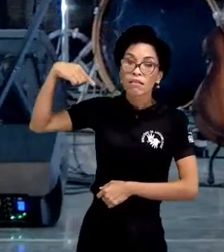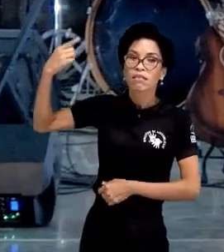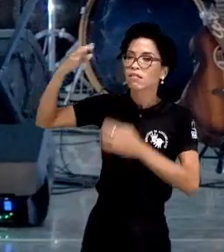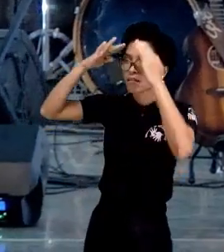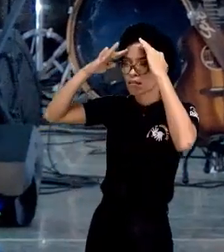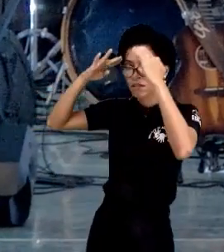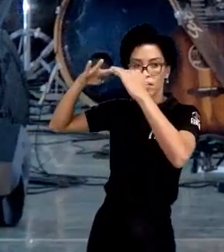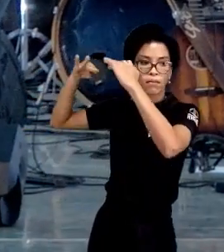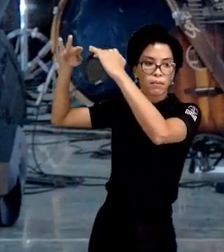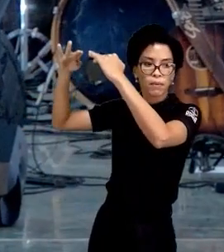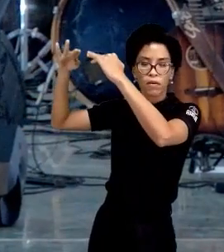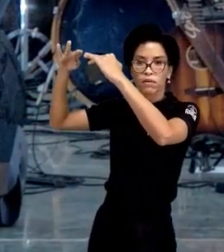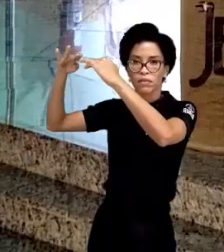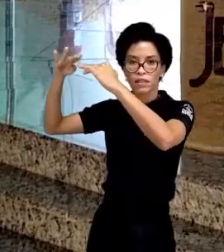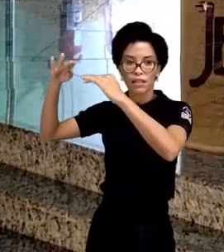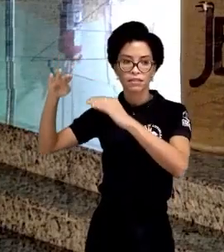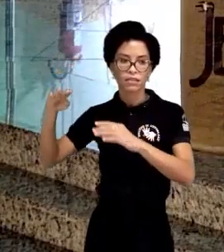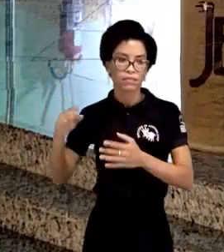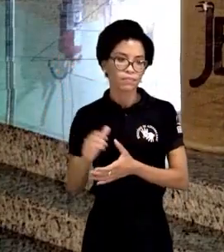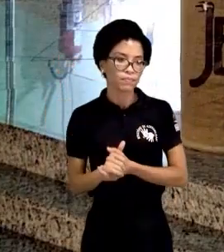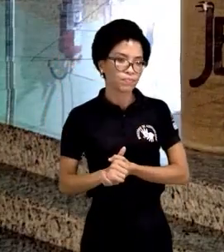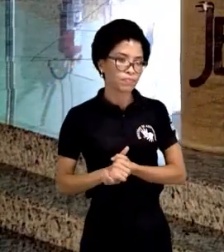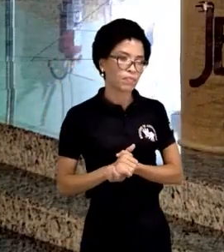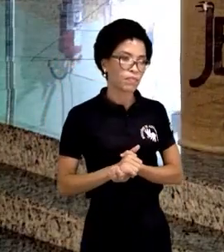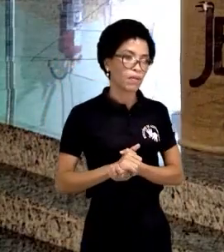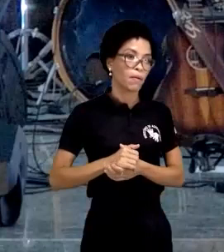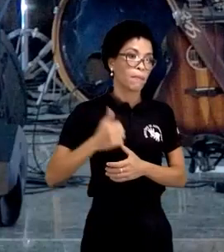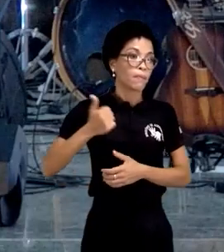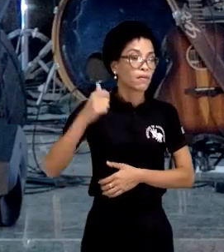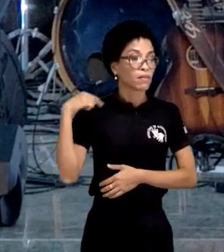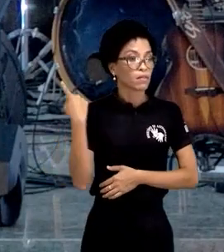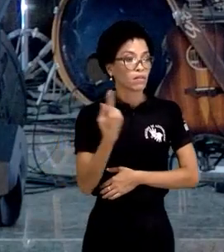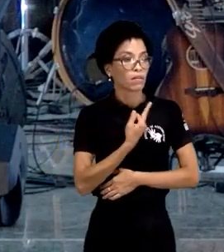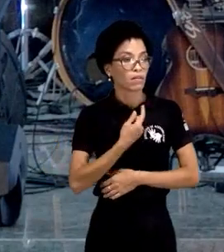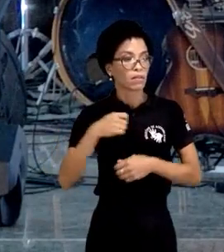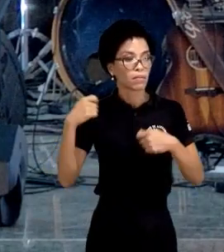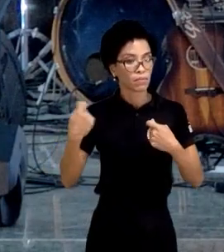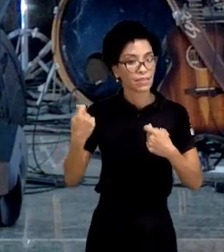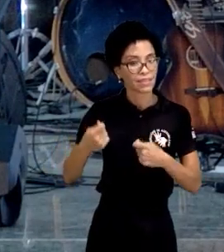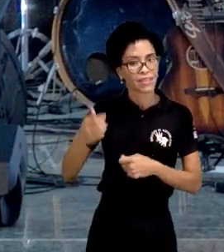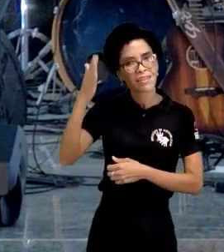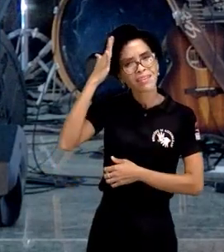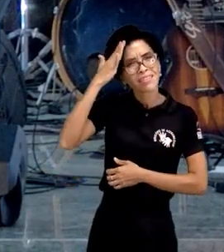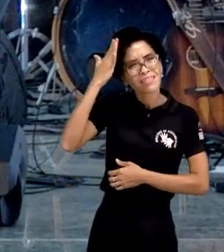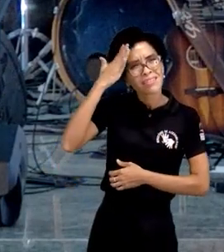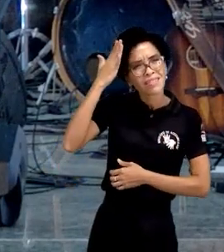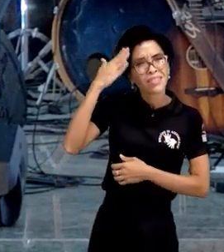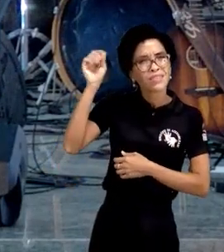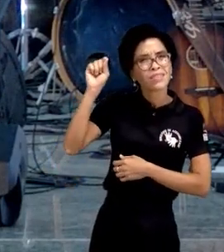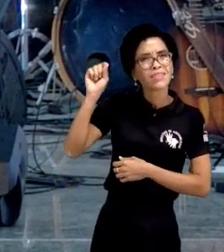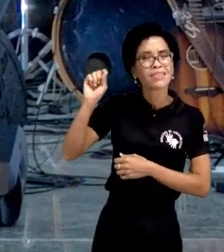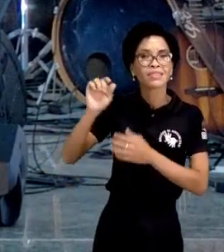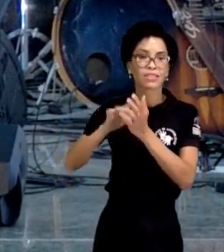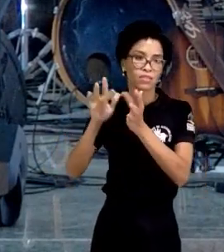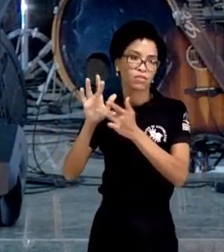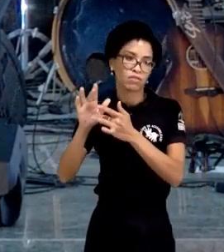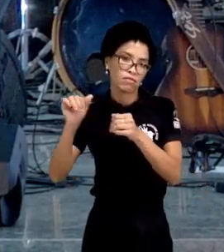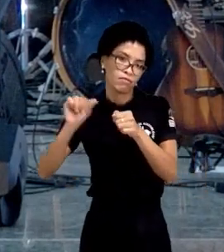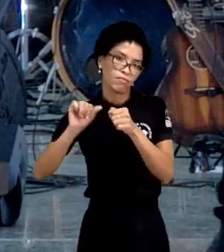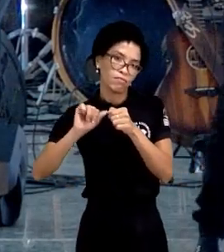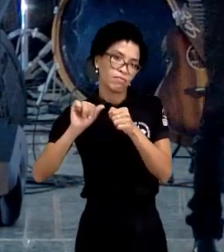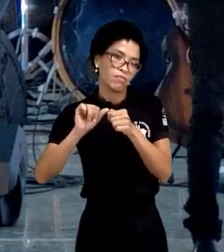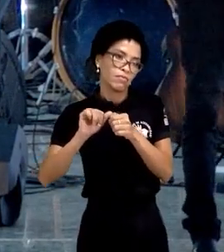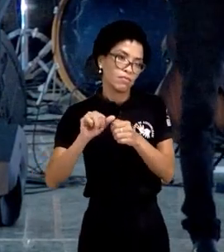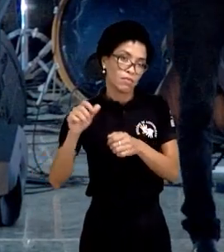entenderem o que Ele estava fazendo. Aí ontem a gente viu um exemplo bem prático, né, do que o Congresso estava planejando